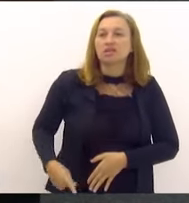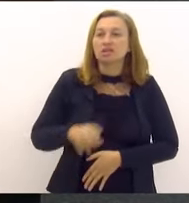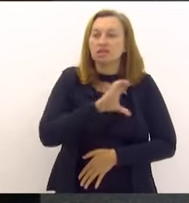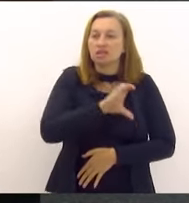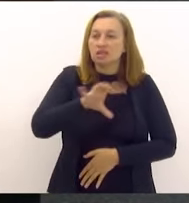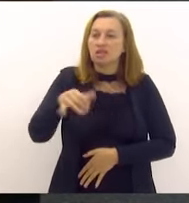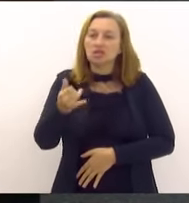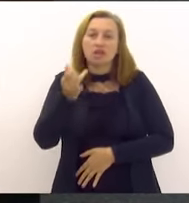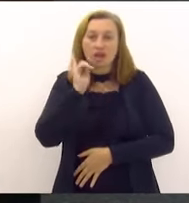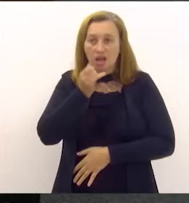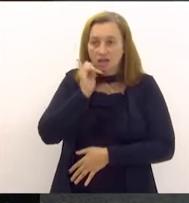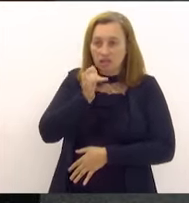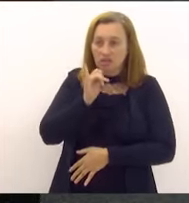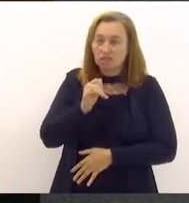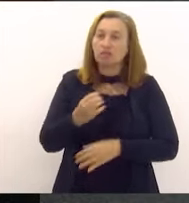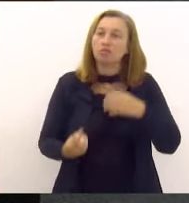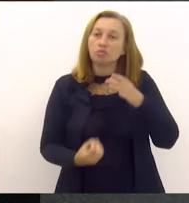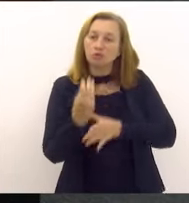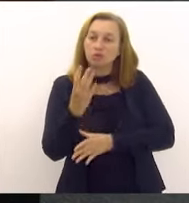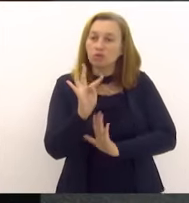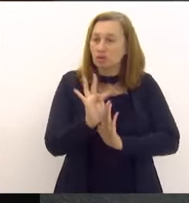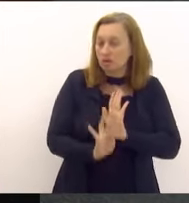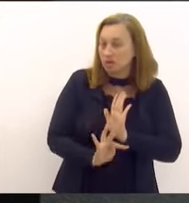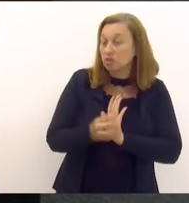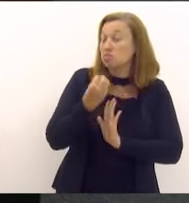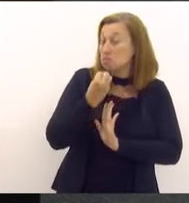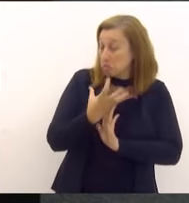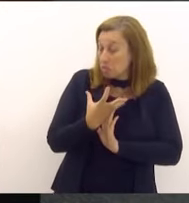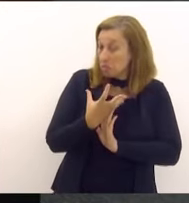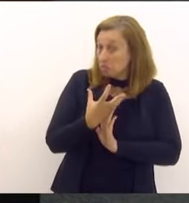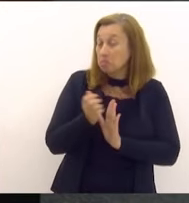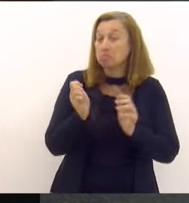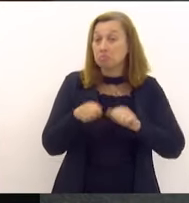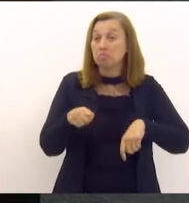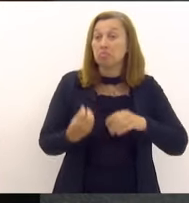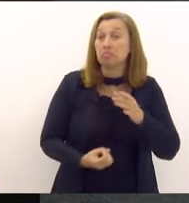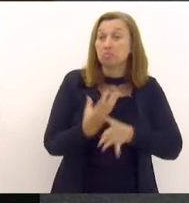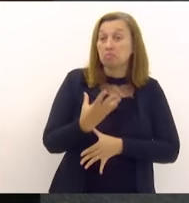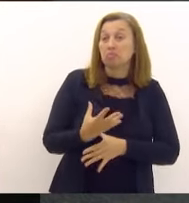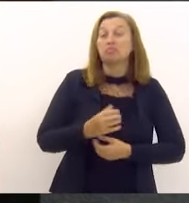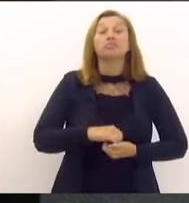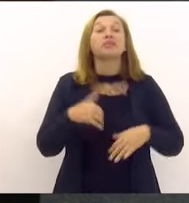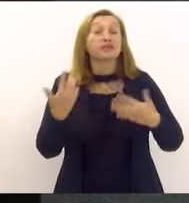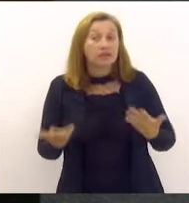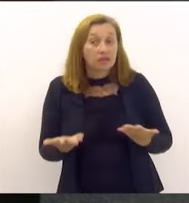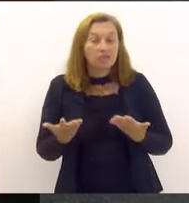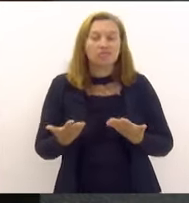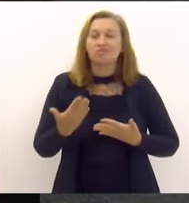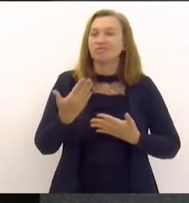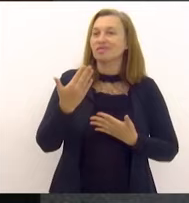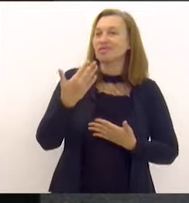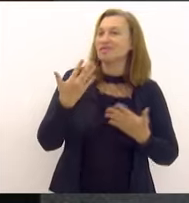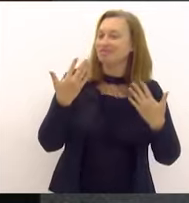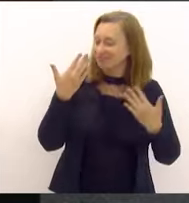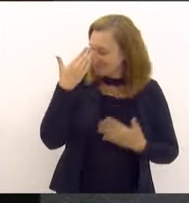a relatoria, que produziu um relatório possível para a criação do programa. Então, é isso, minha galera.